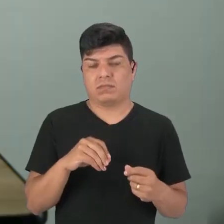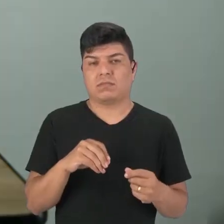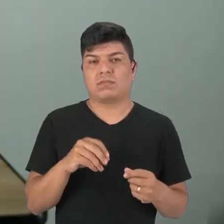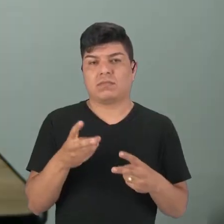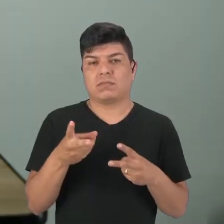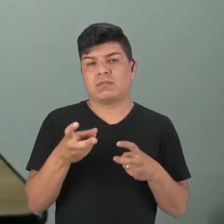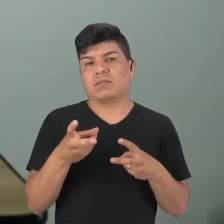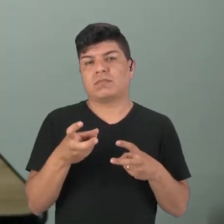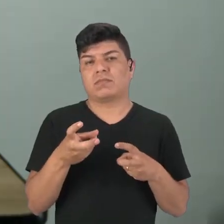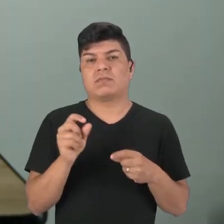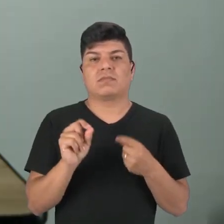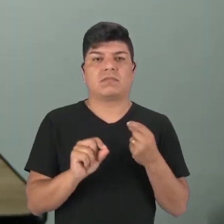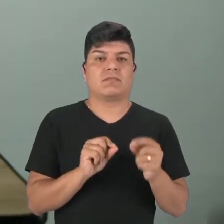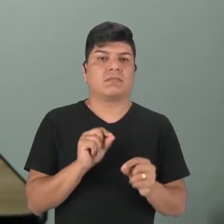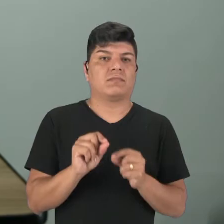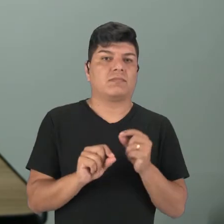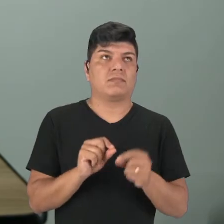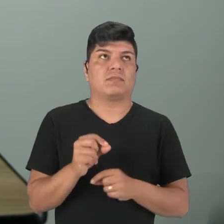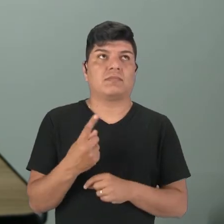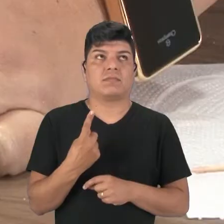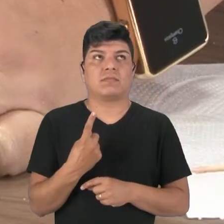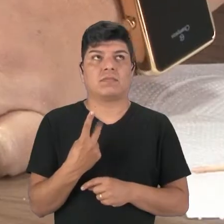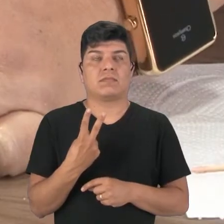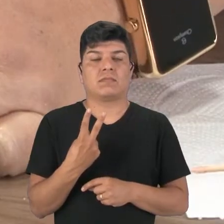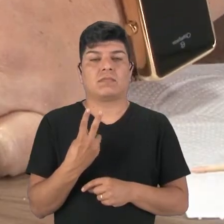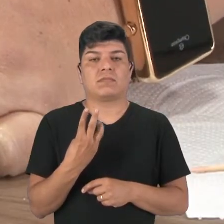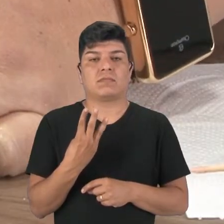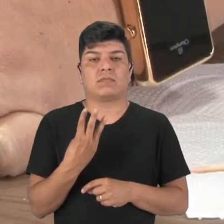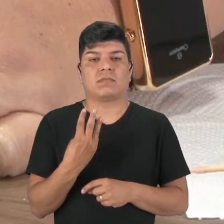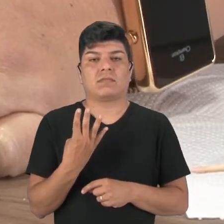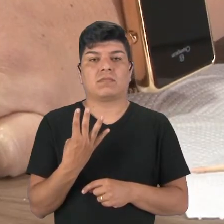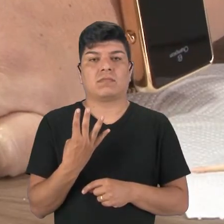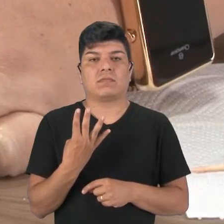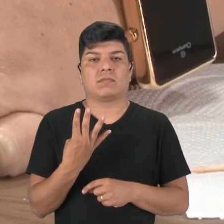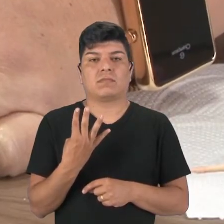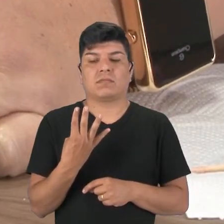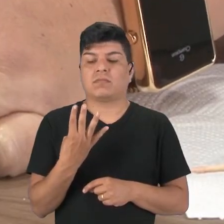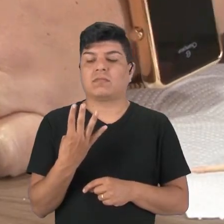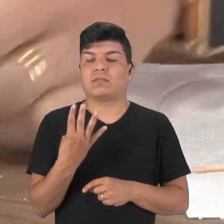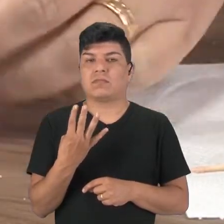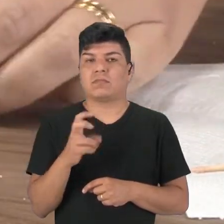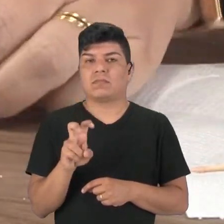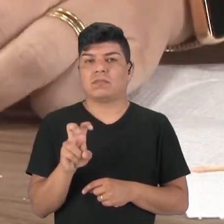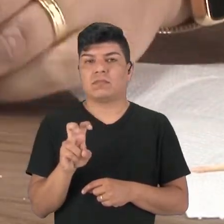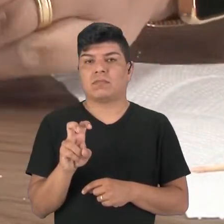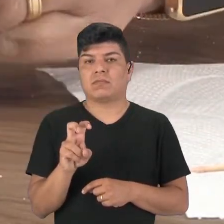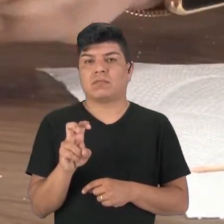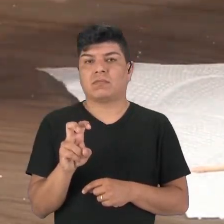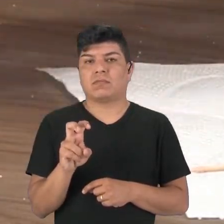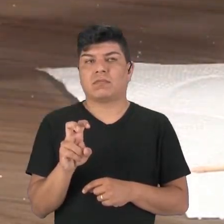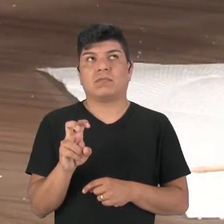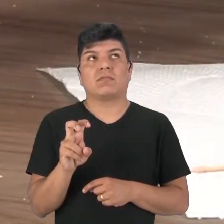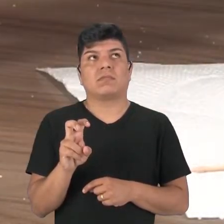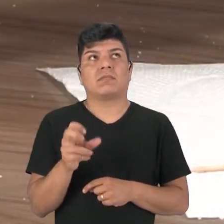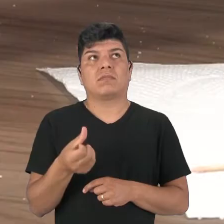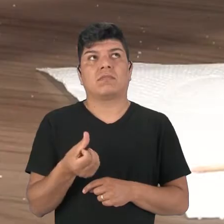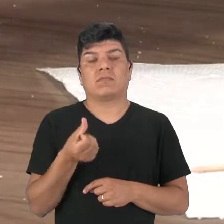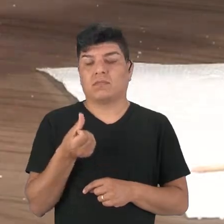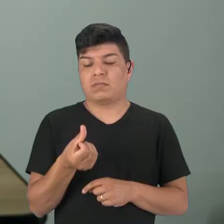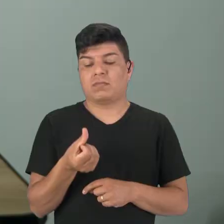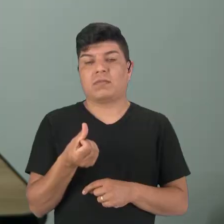a gente percebe, olha só, aqui eu tenho 1, 2, 3, 4, 5